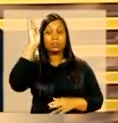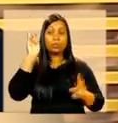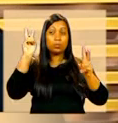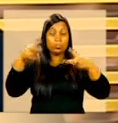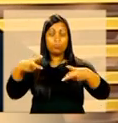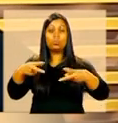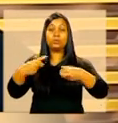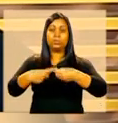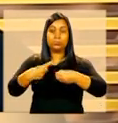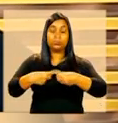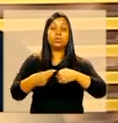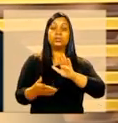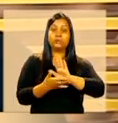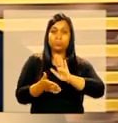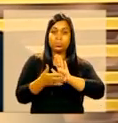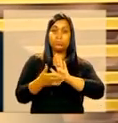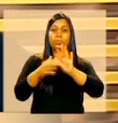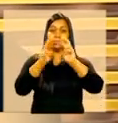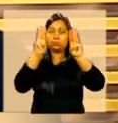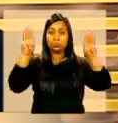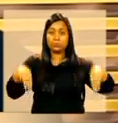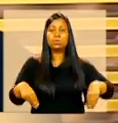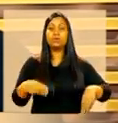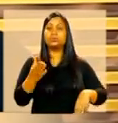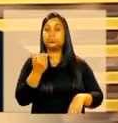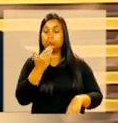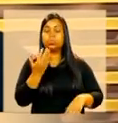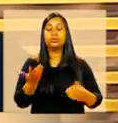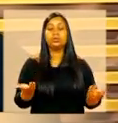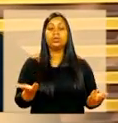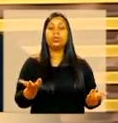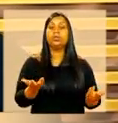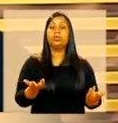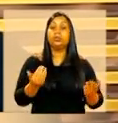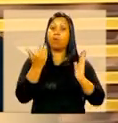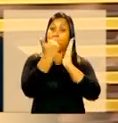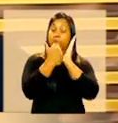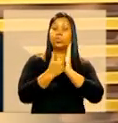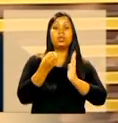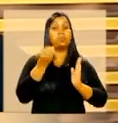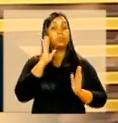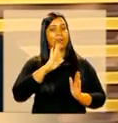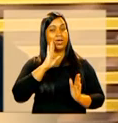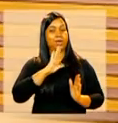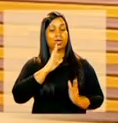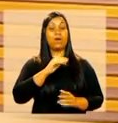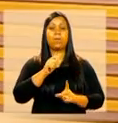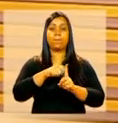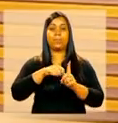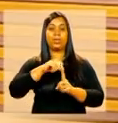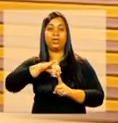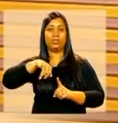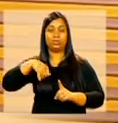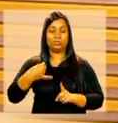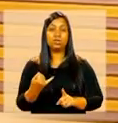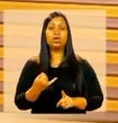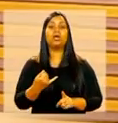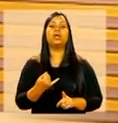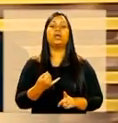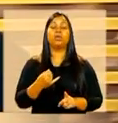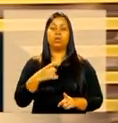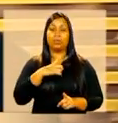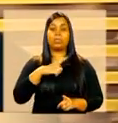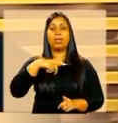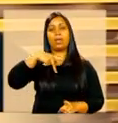E tem uma proposta do Museu Aberto de Astronomia, e é um roteiro muito bacana. E em janeiro a gente tem Paraty. Paraty eu